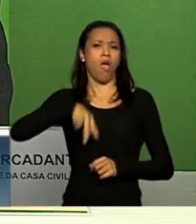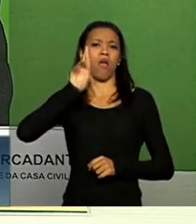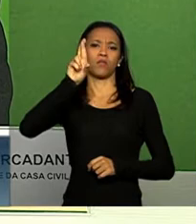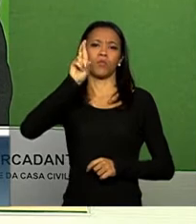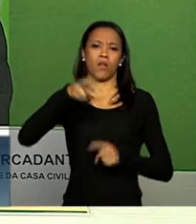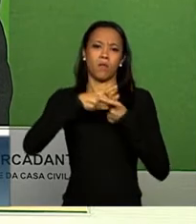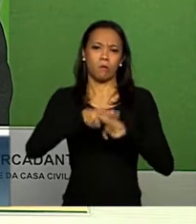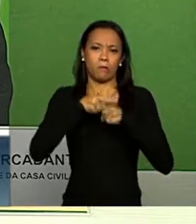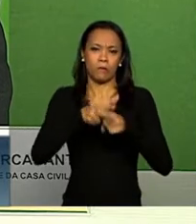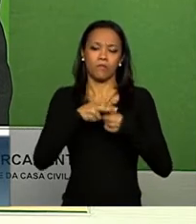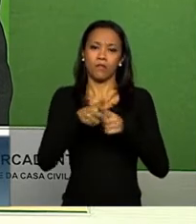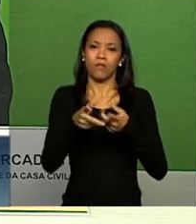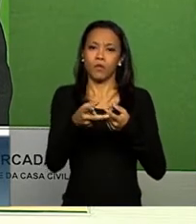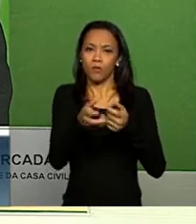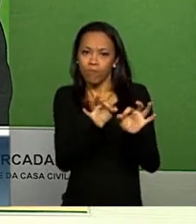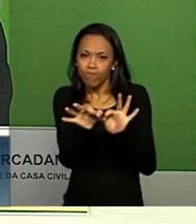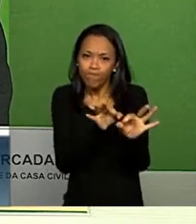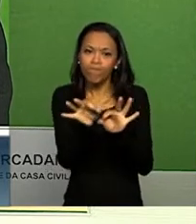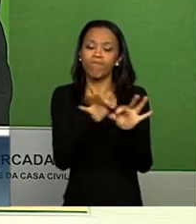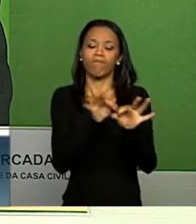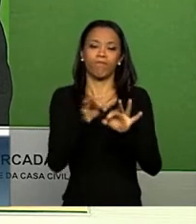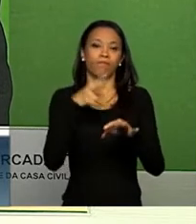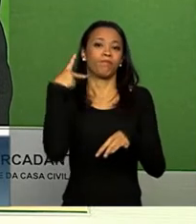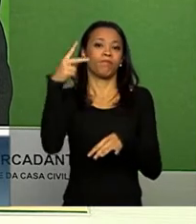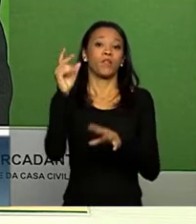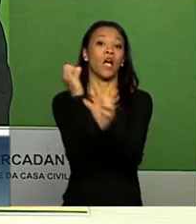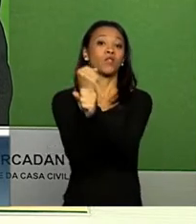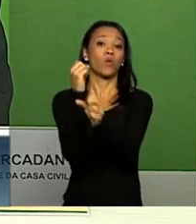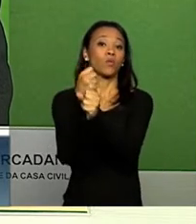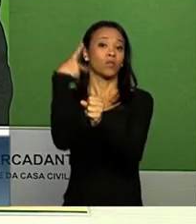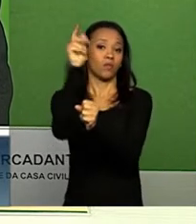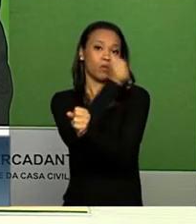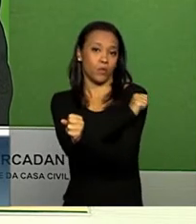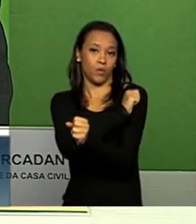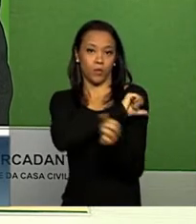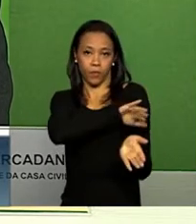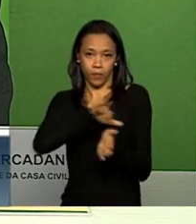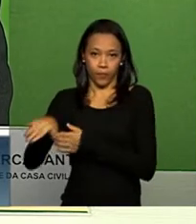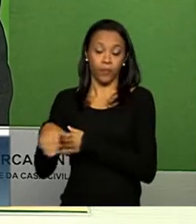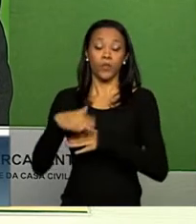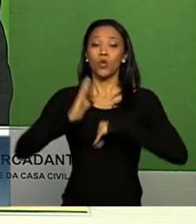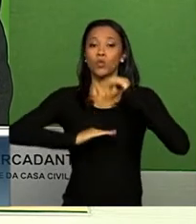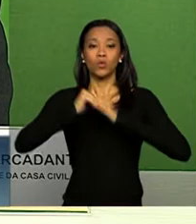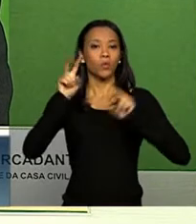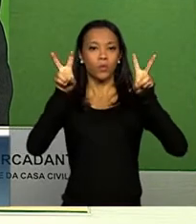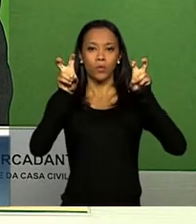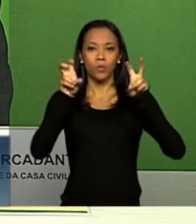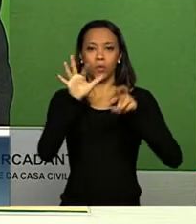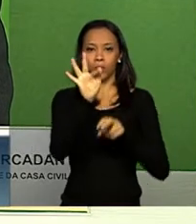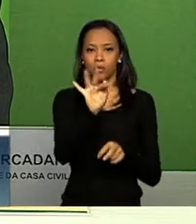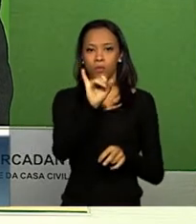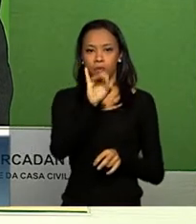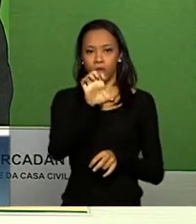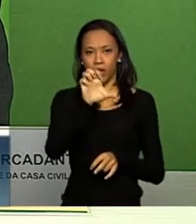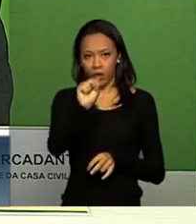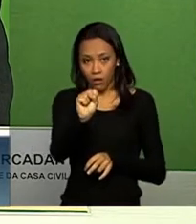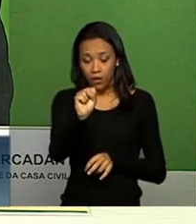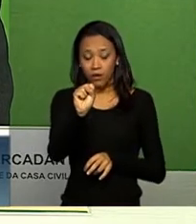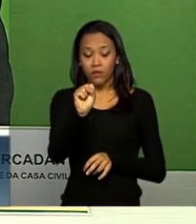pelo saneamento das contas do Rio de Janeiro. Em relação ao FIES, o que é que o